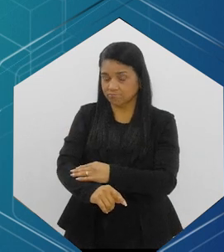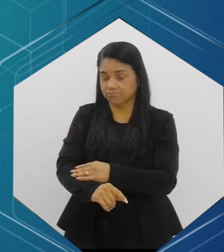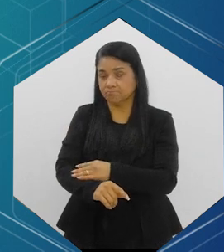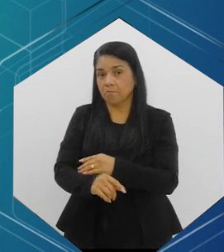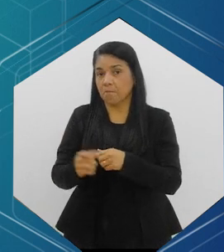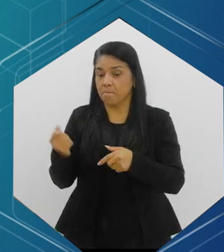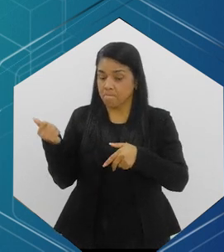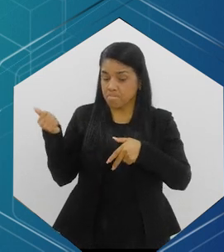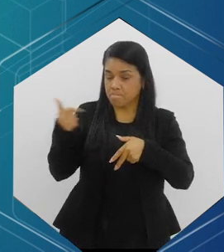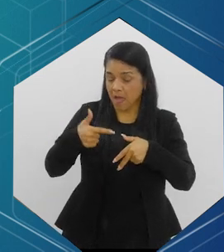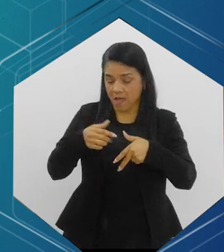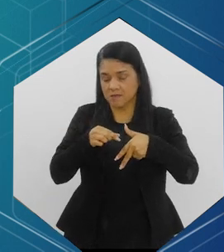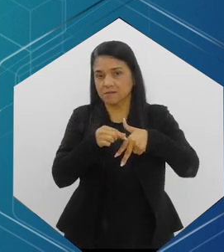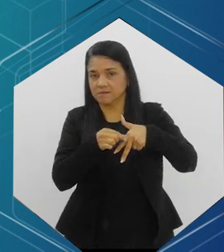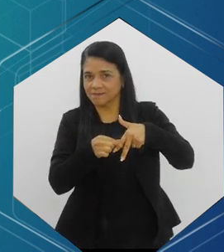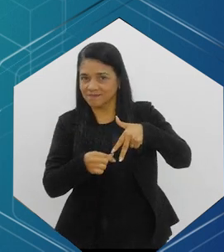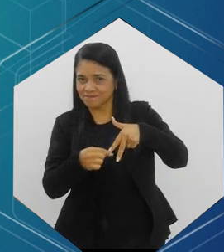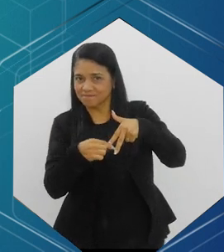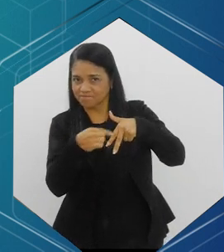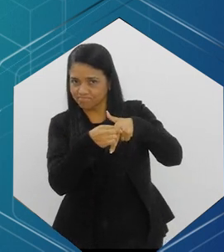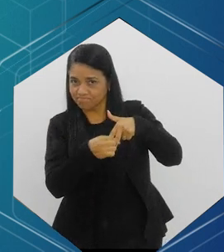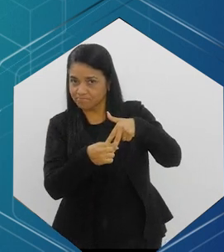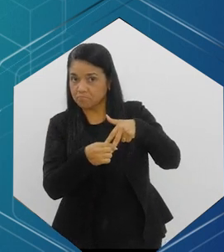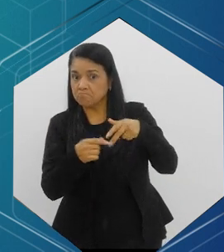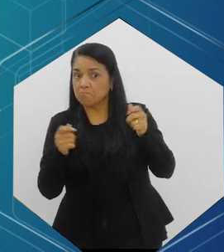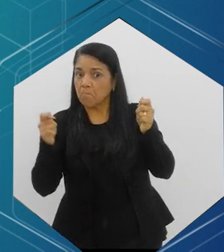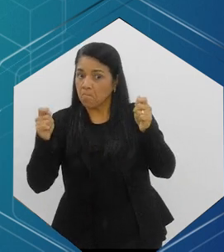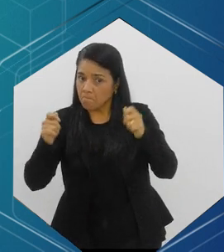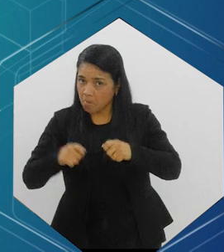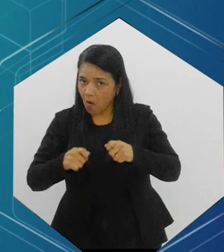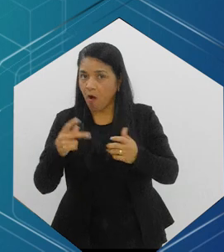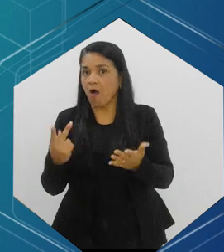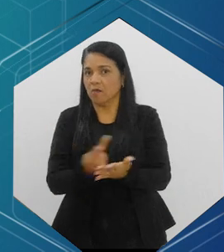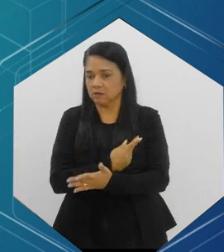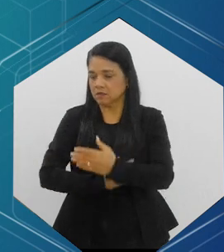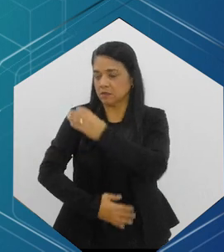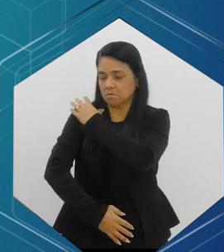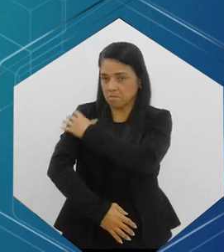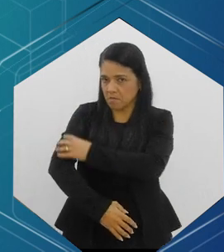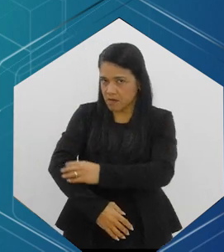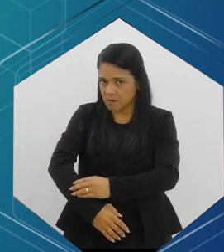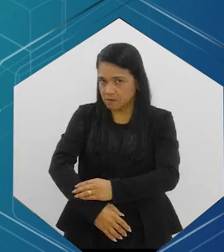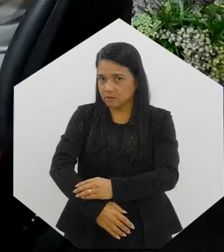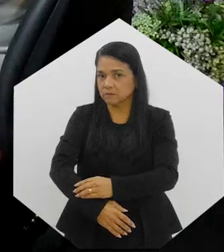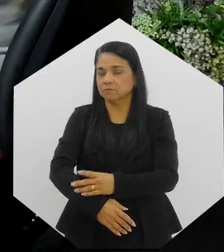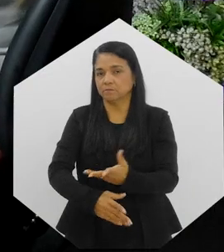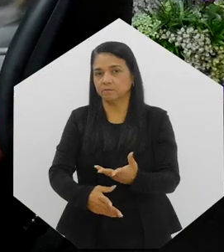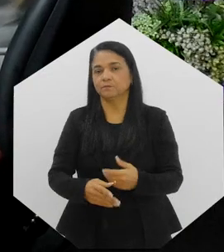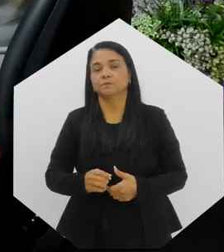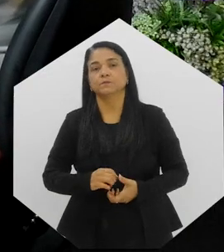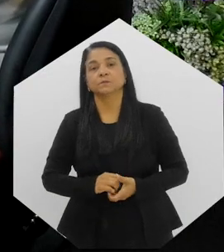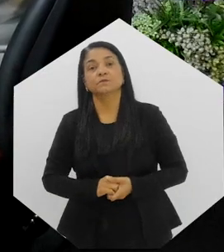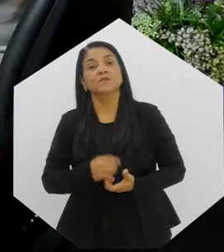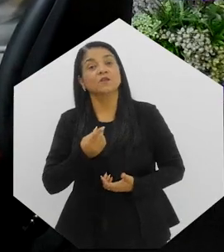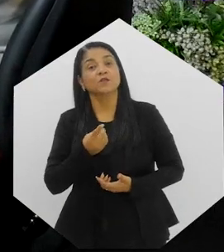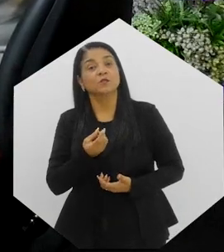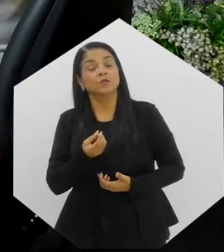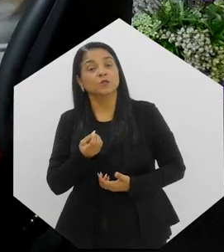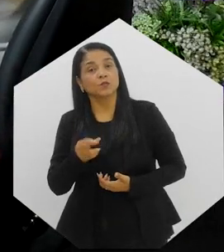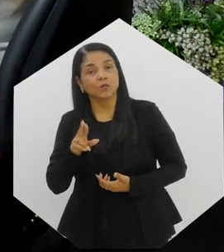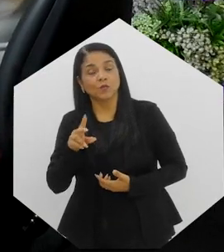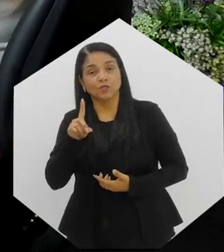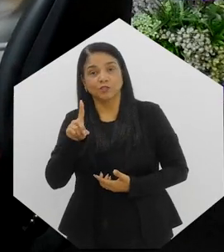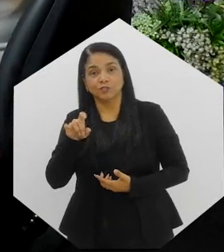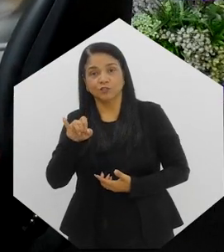membro inferior, mas é possível, não é impossível. Tá certo. Doutor